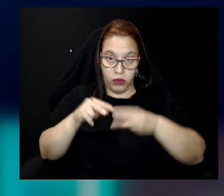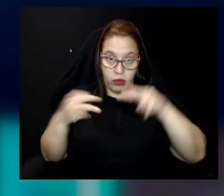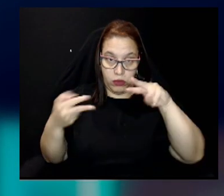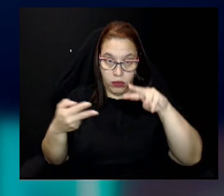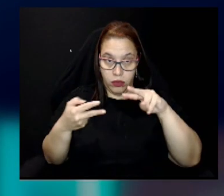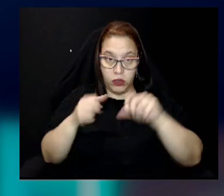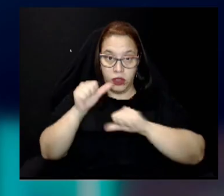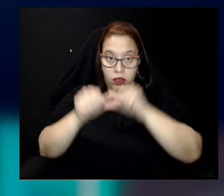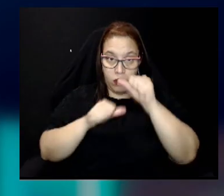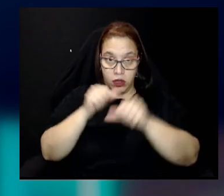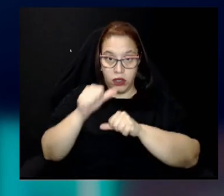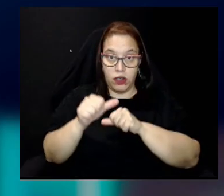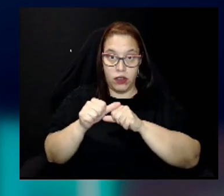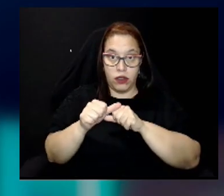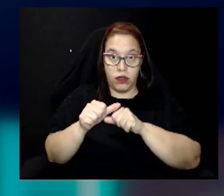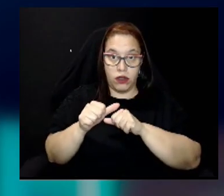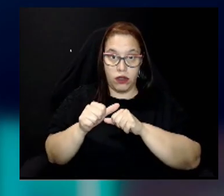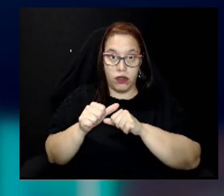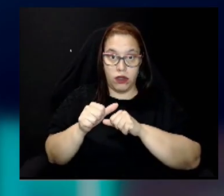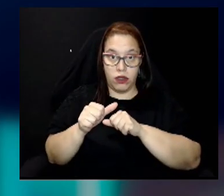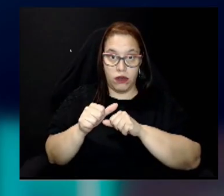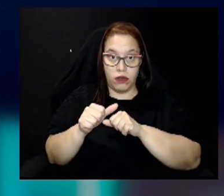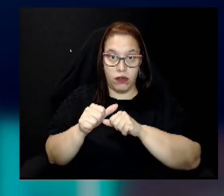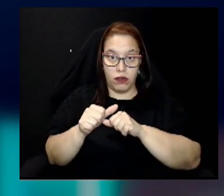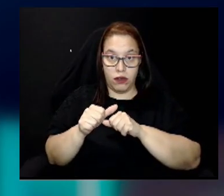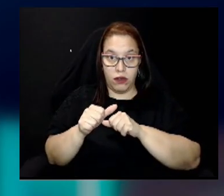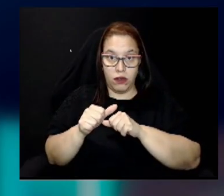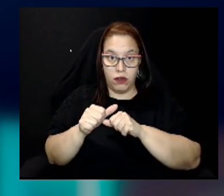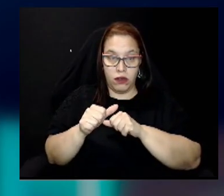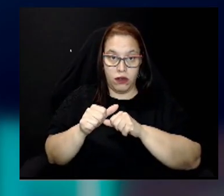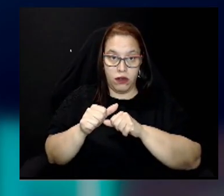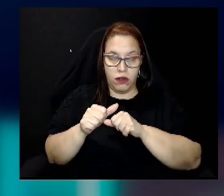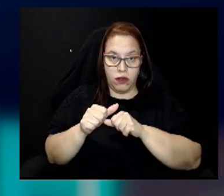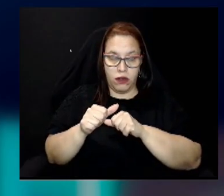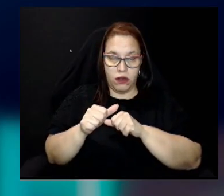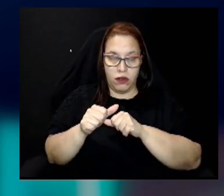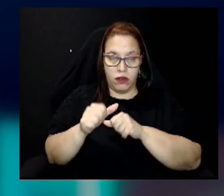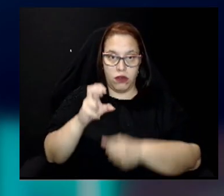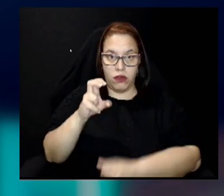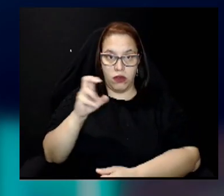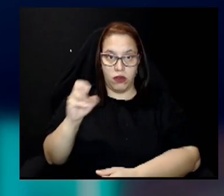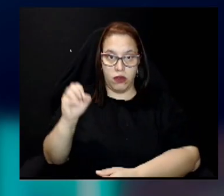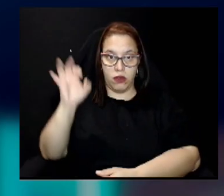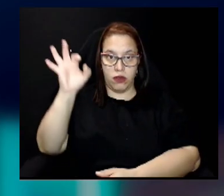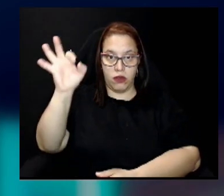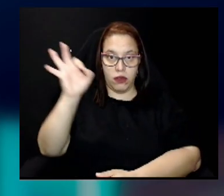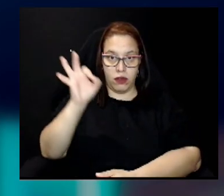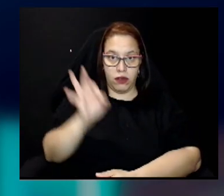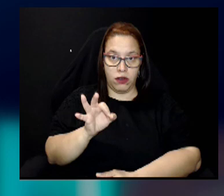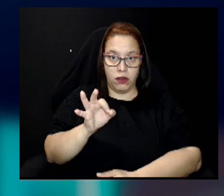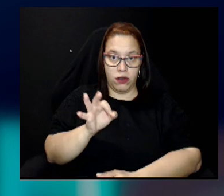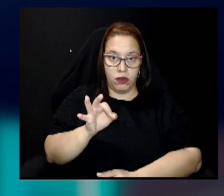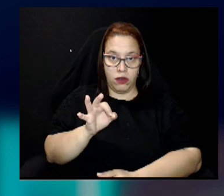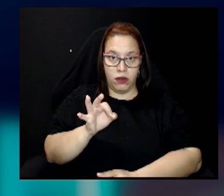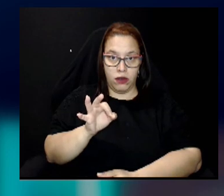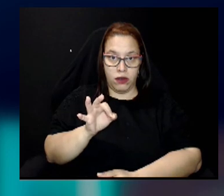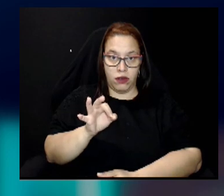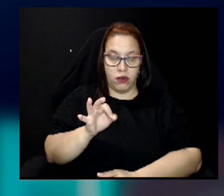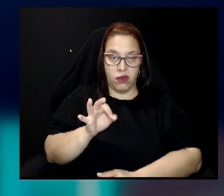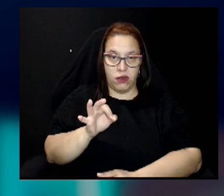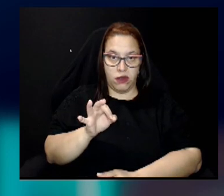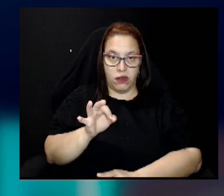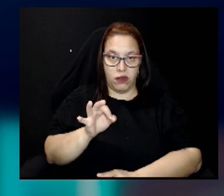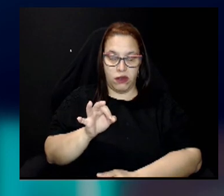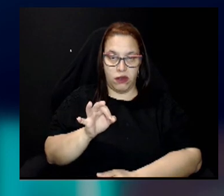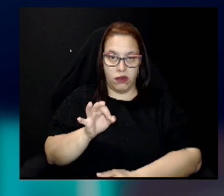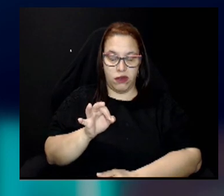genéticas. A gente acredita que em torno de 50% dos cânceres de ovário vão ter algum tipo de alteração